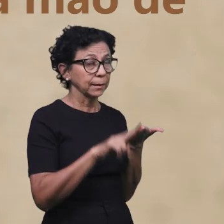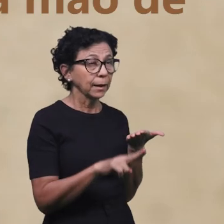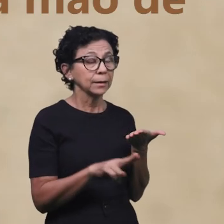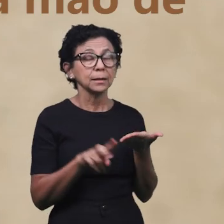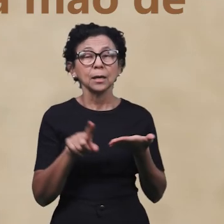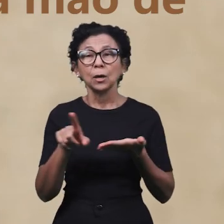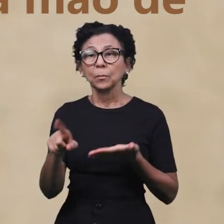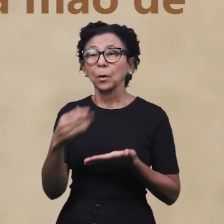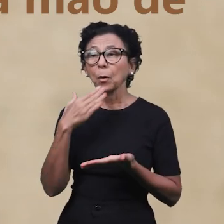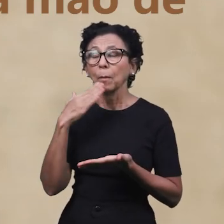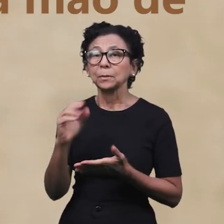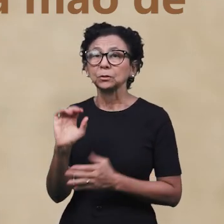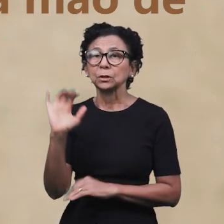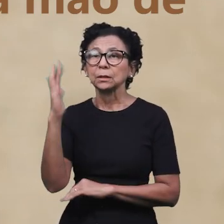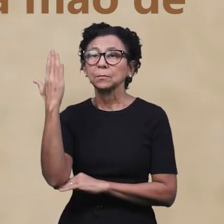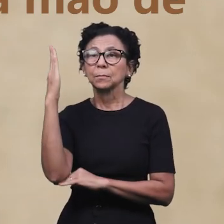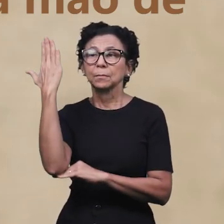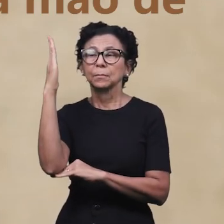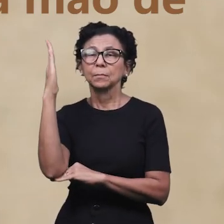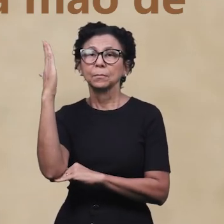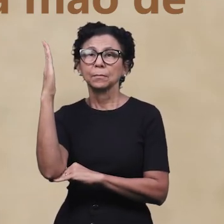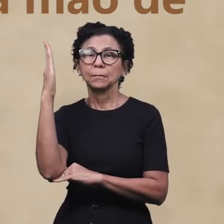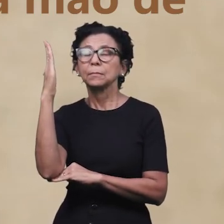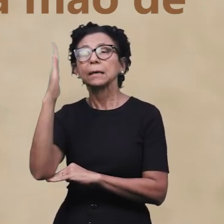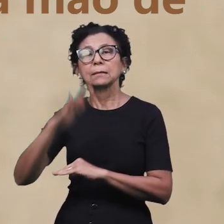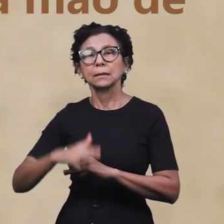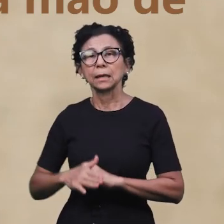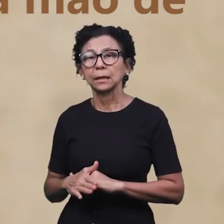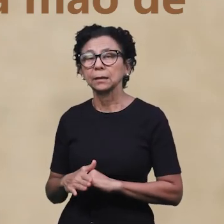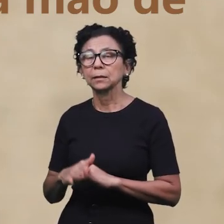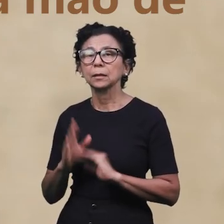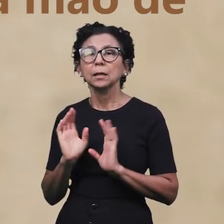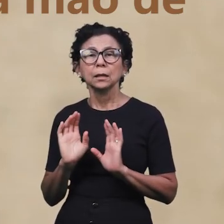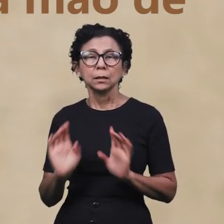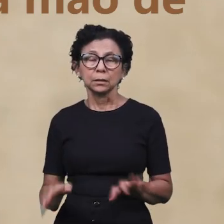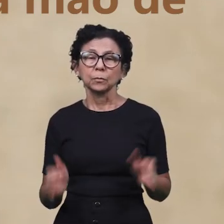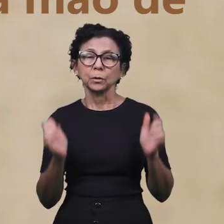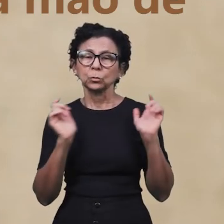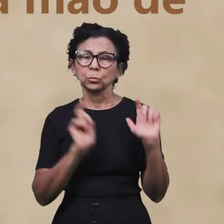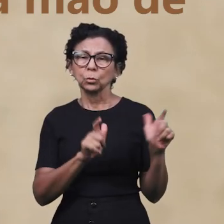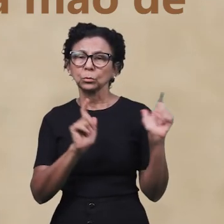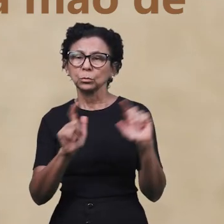casa e para o muro da cidade, e para a casa em que eu houver de entrar.